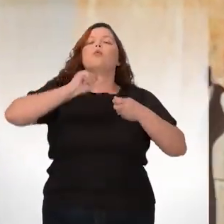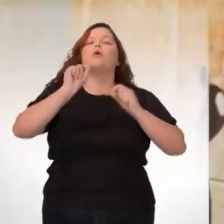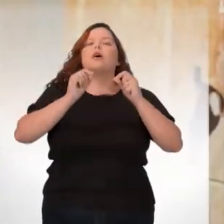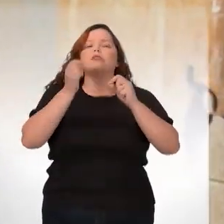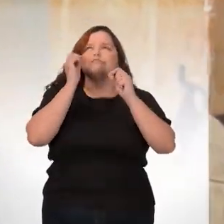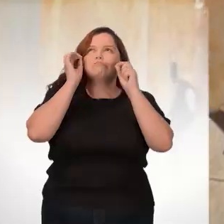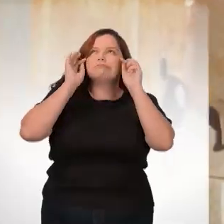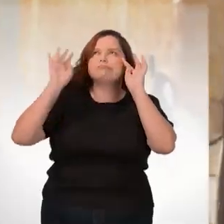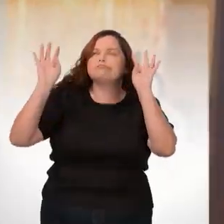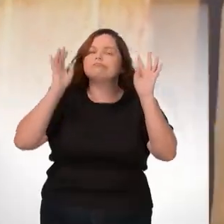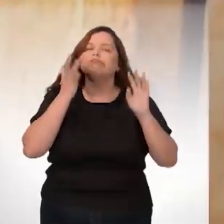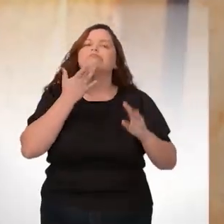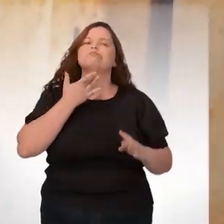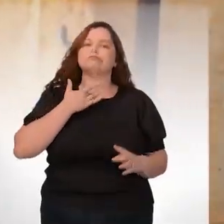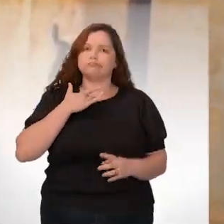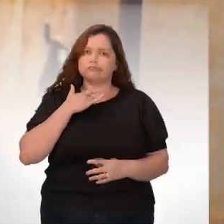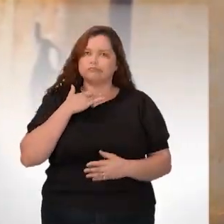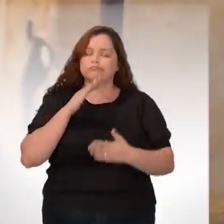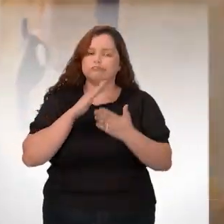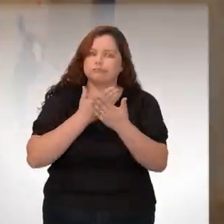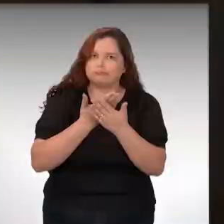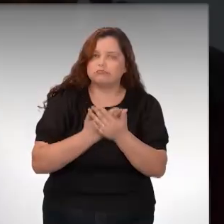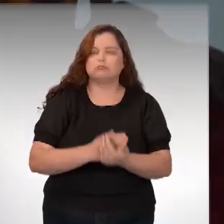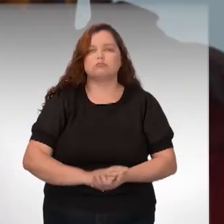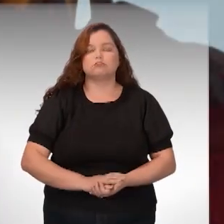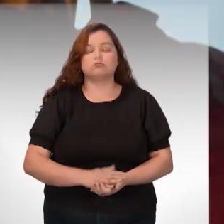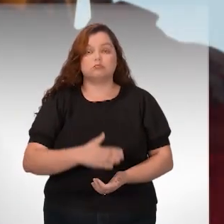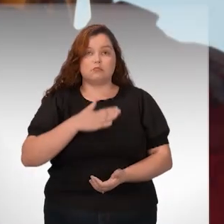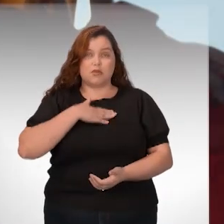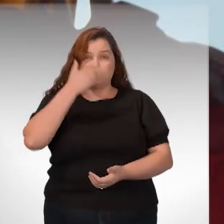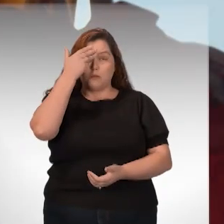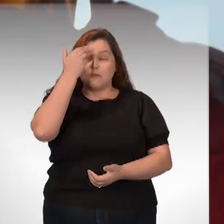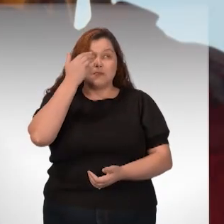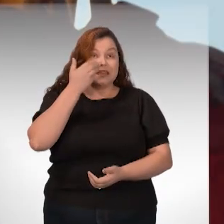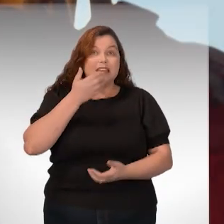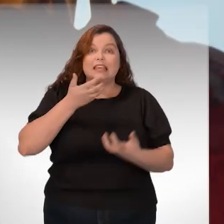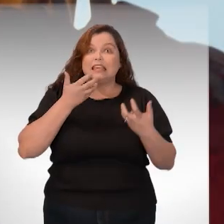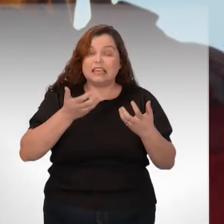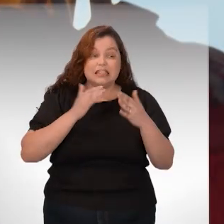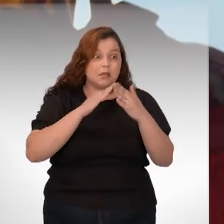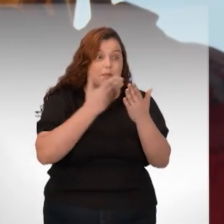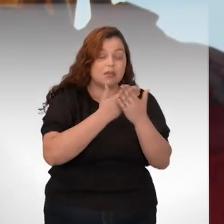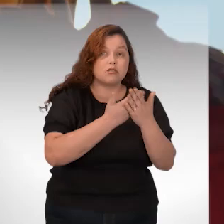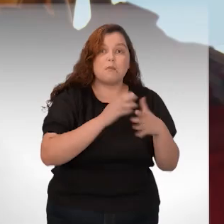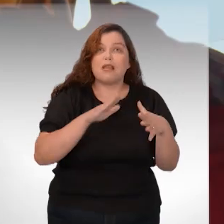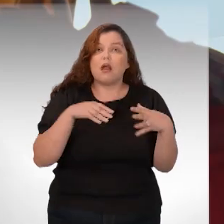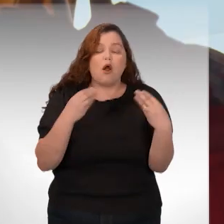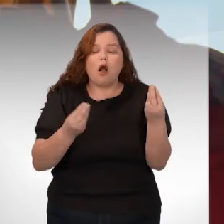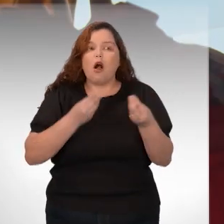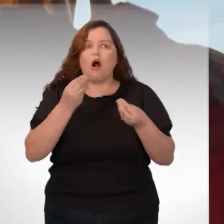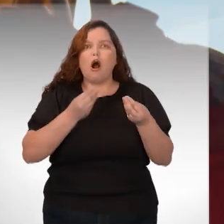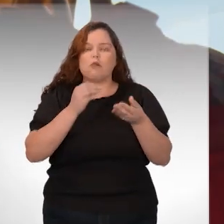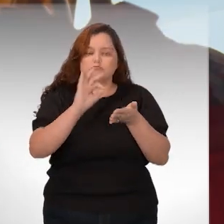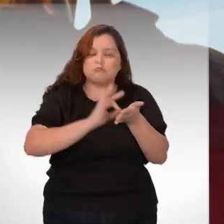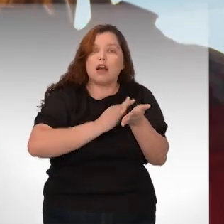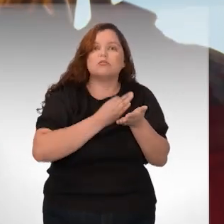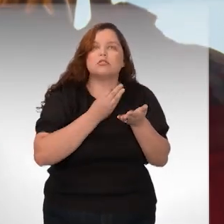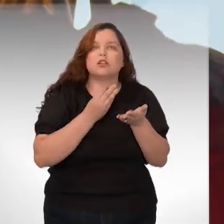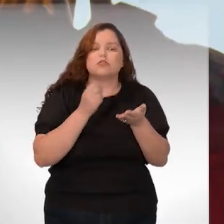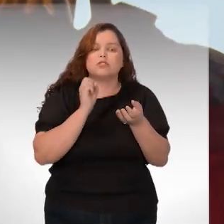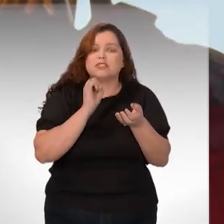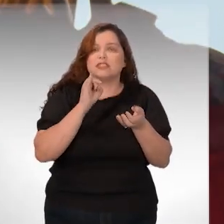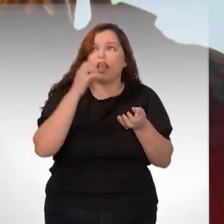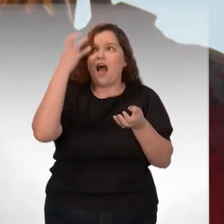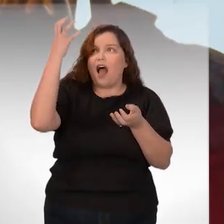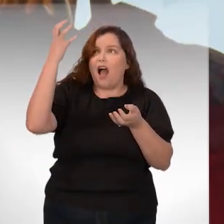conhecimento. É triste, a minha sobrinha mesmo esse dia estava louca para ir para uma escola. Só que como é que você matricula uma criança se